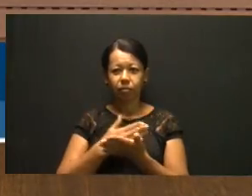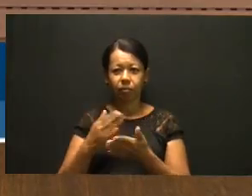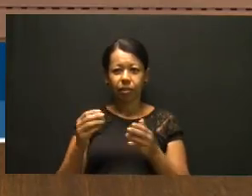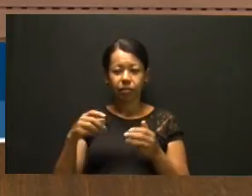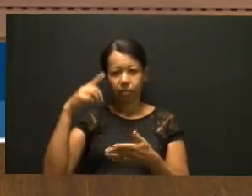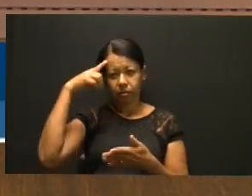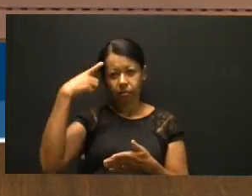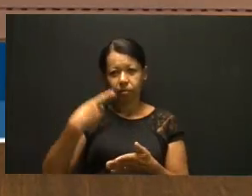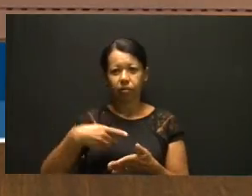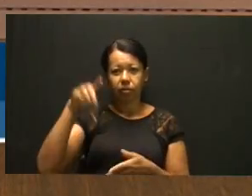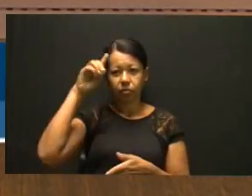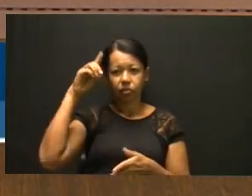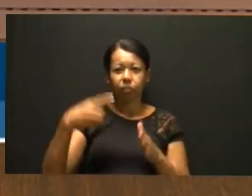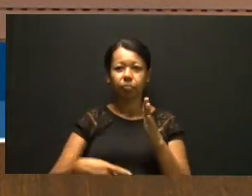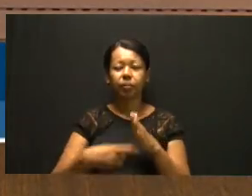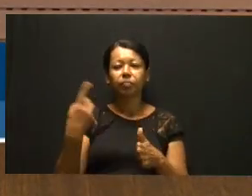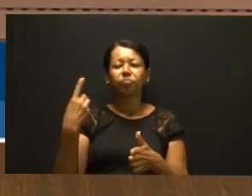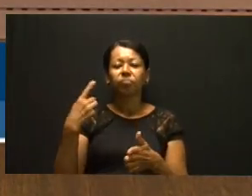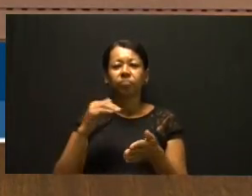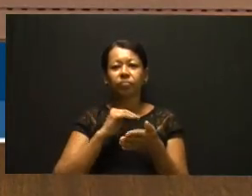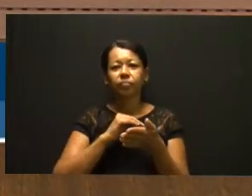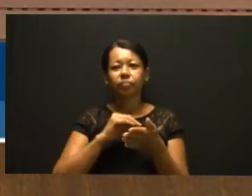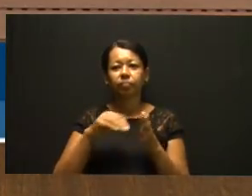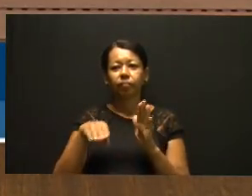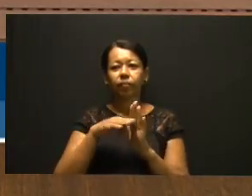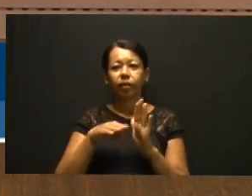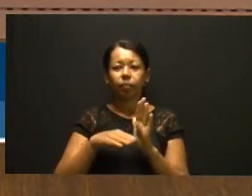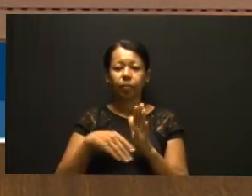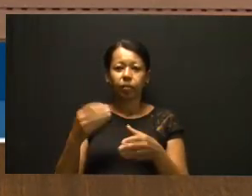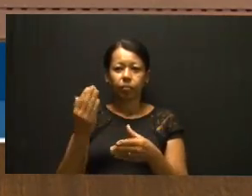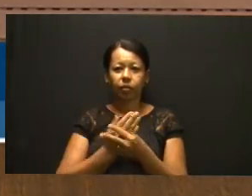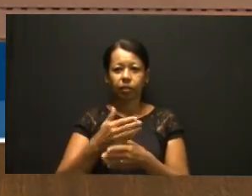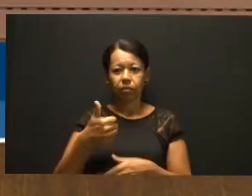dia. O primeiro item da pauta é o processo número